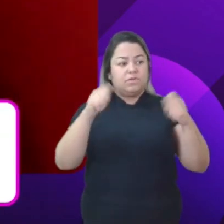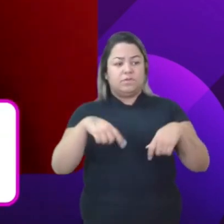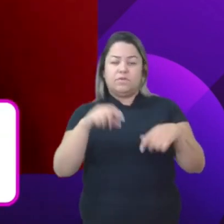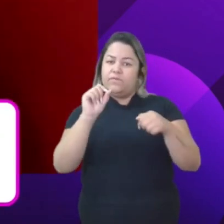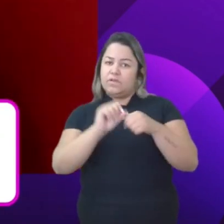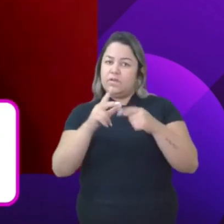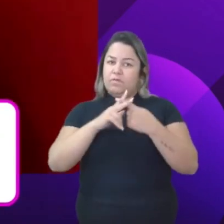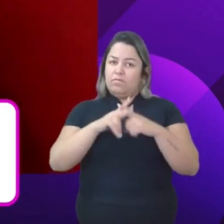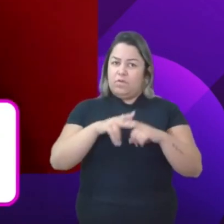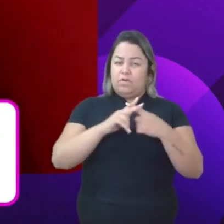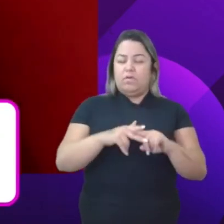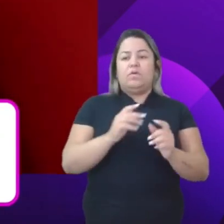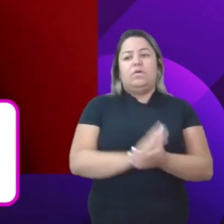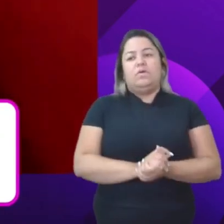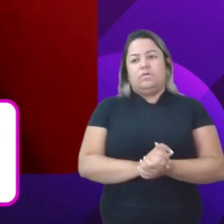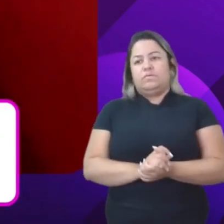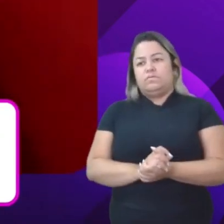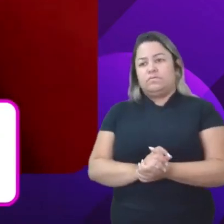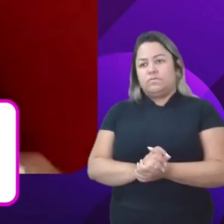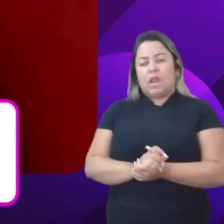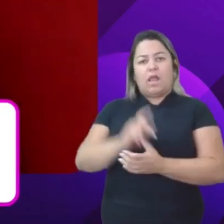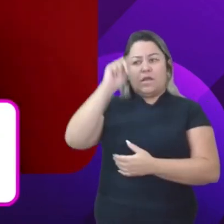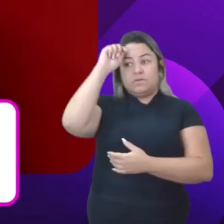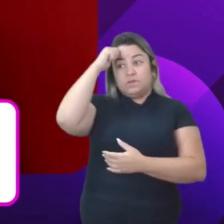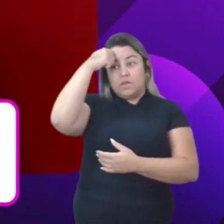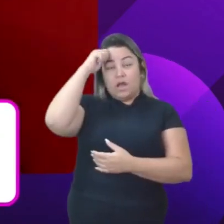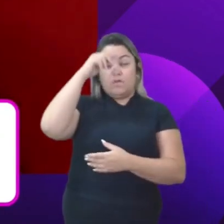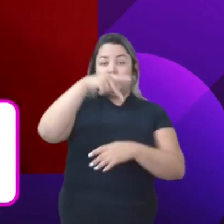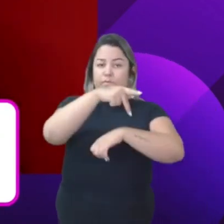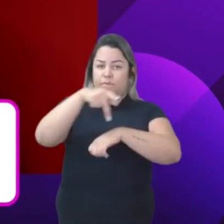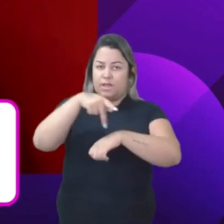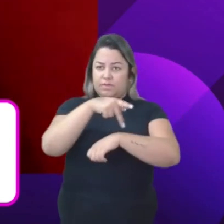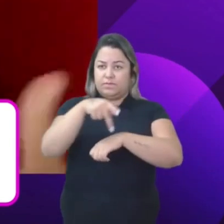é corrigir a distorção racial nesse país,